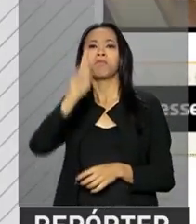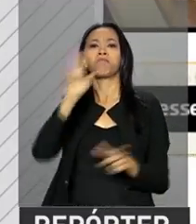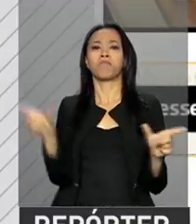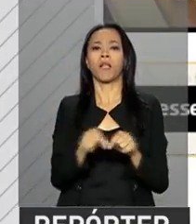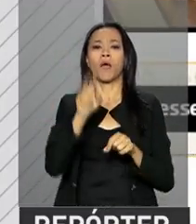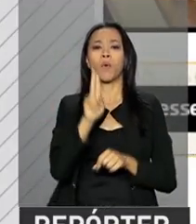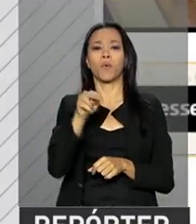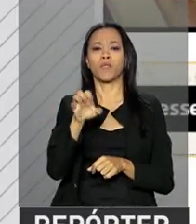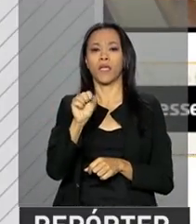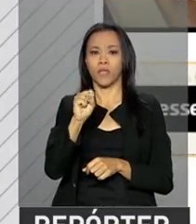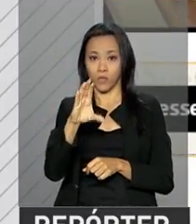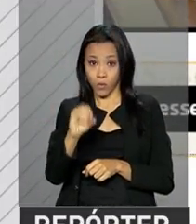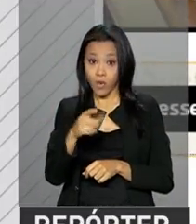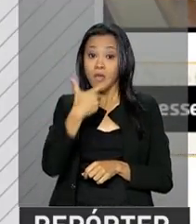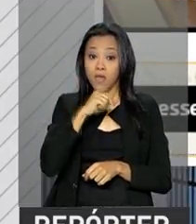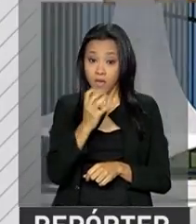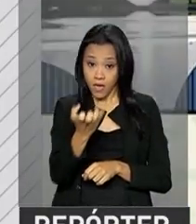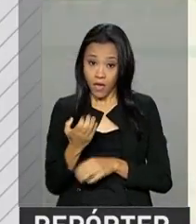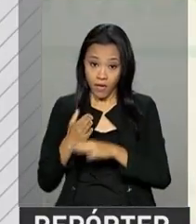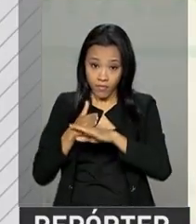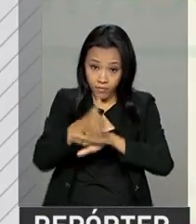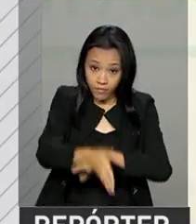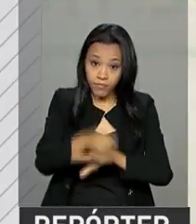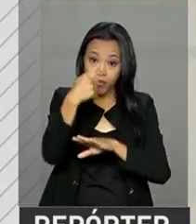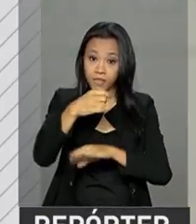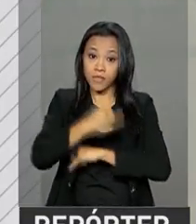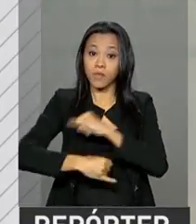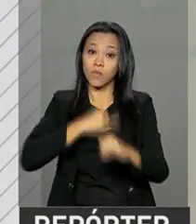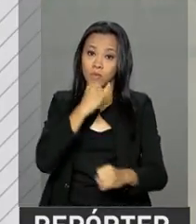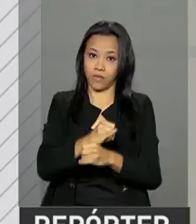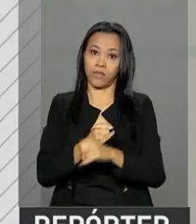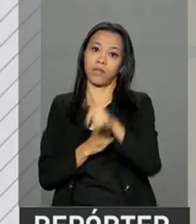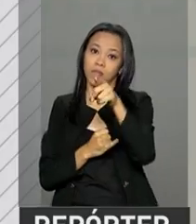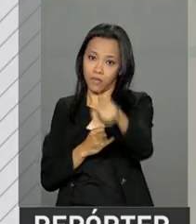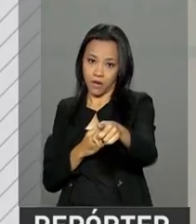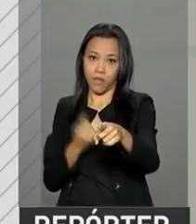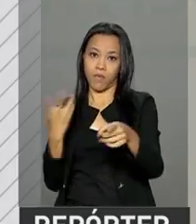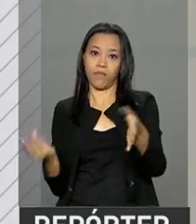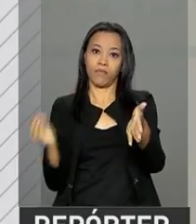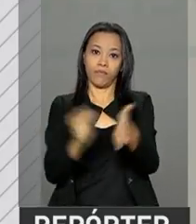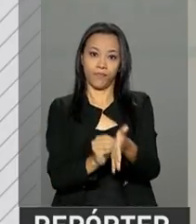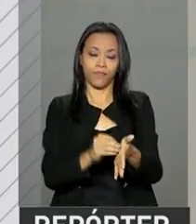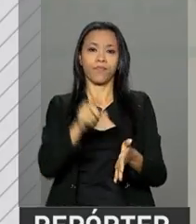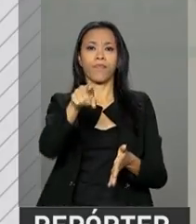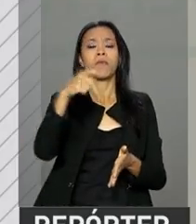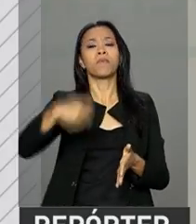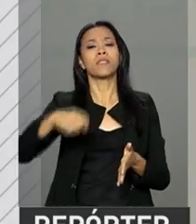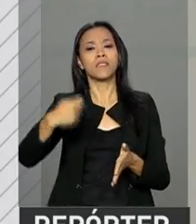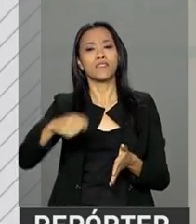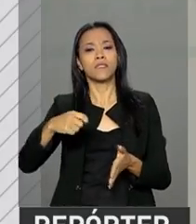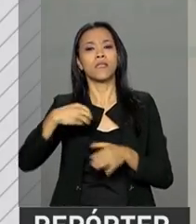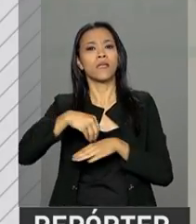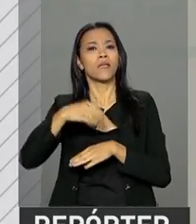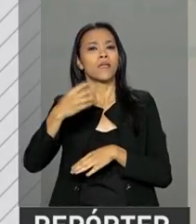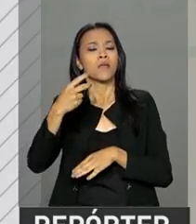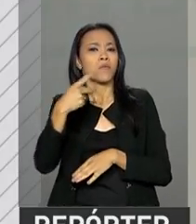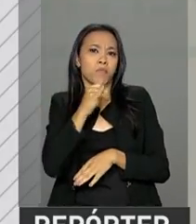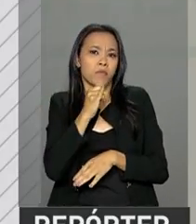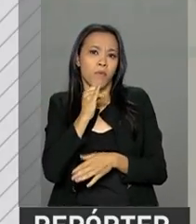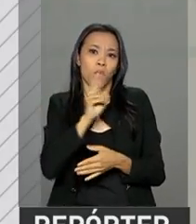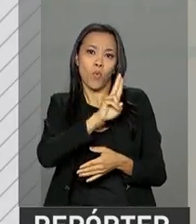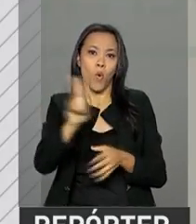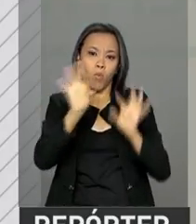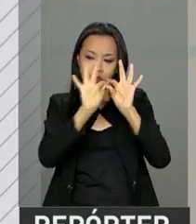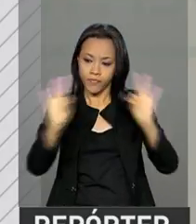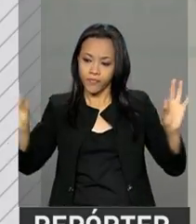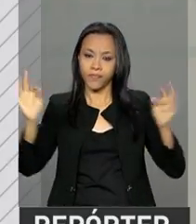precisa fazer o agendamento pela internet no site do Palácio do Planalto é necessário informar dados como nome